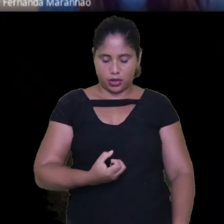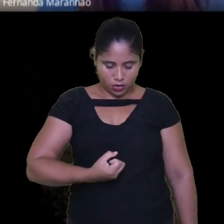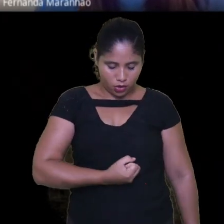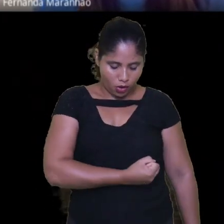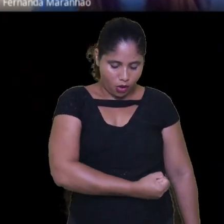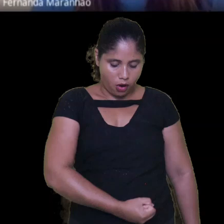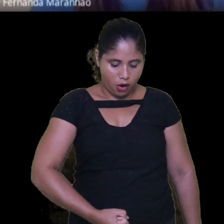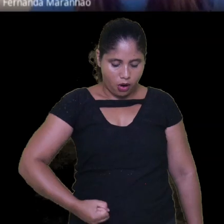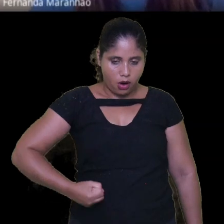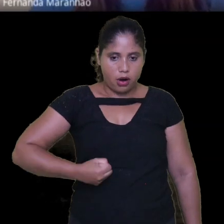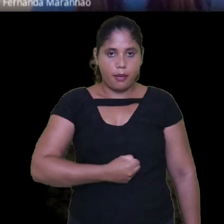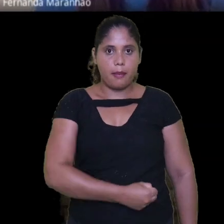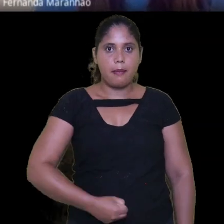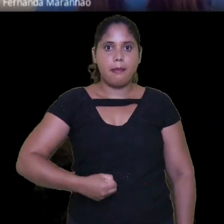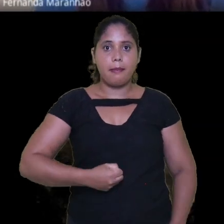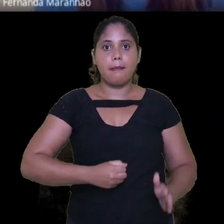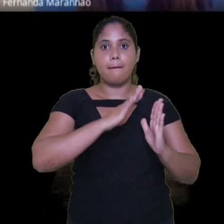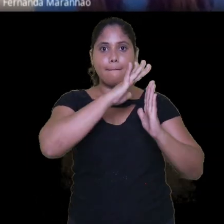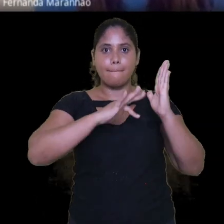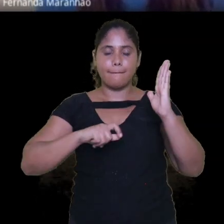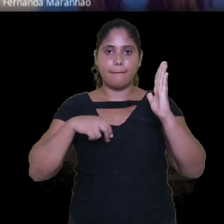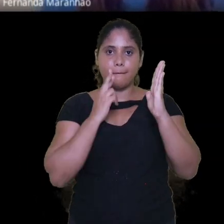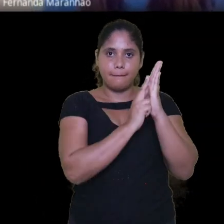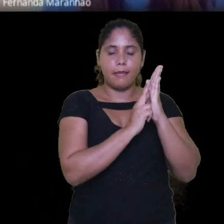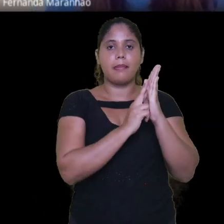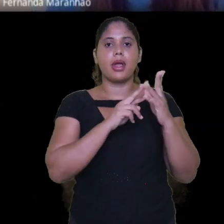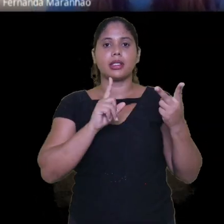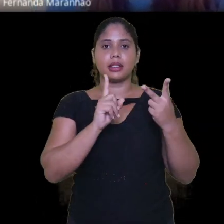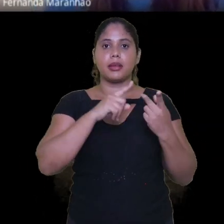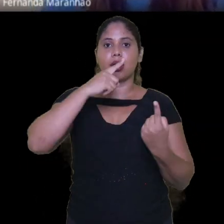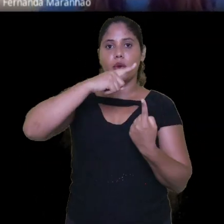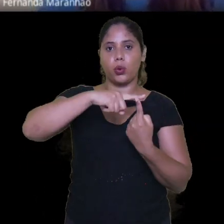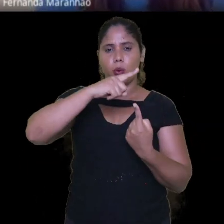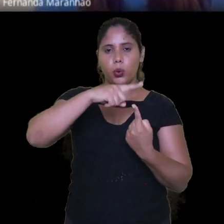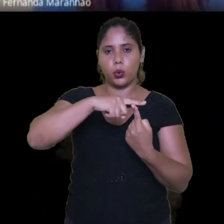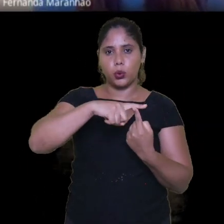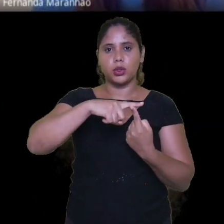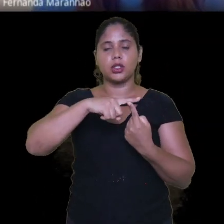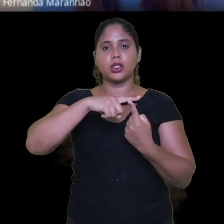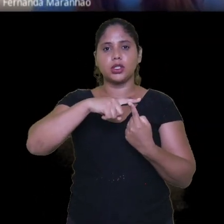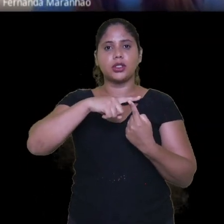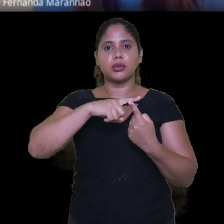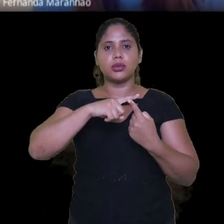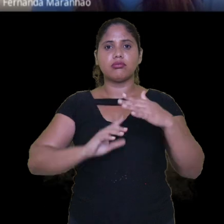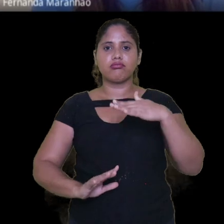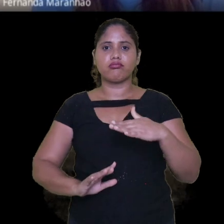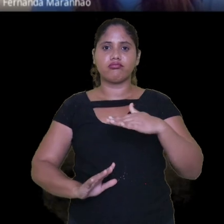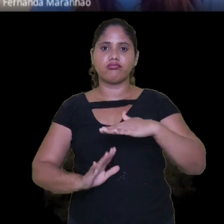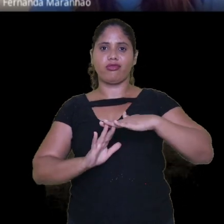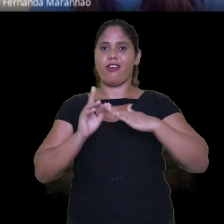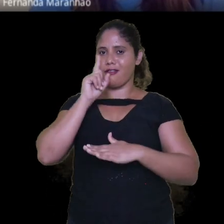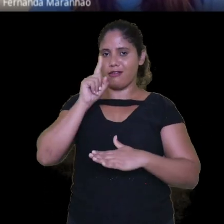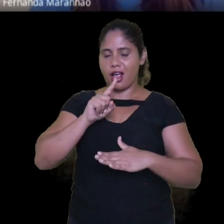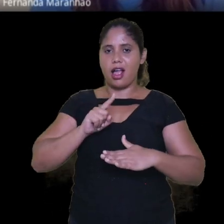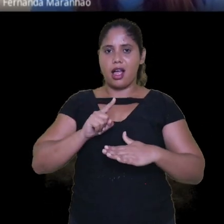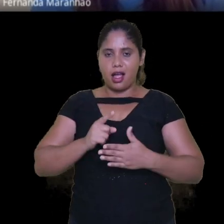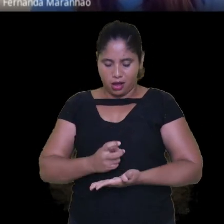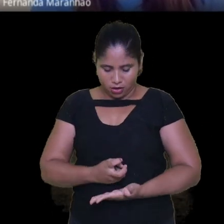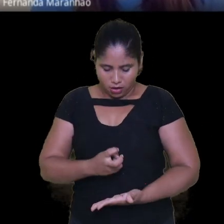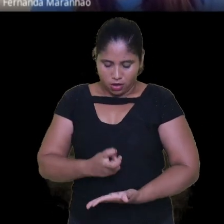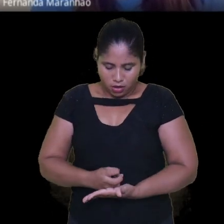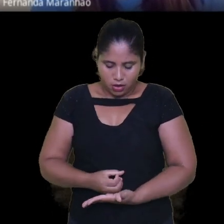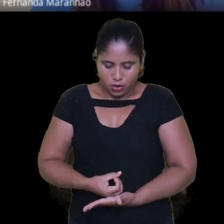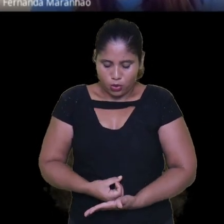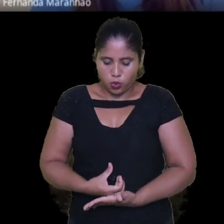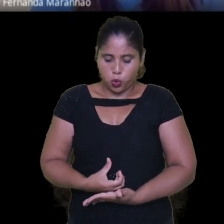O nosso próximo slide é mais uma tabela que contém 5 colunas e que orienta como devemos,